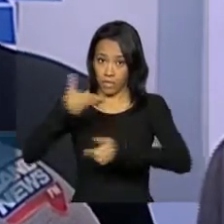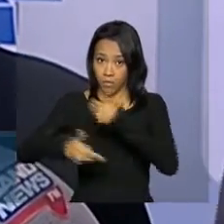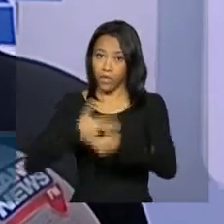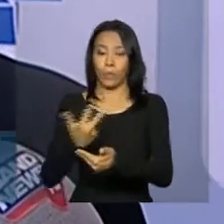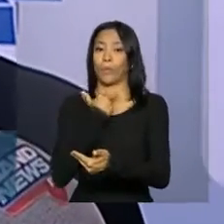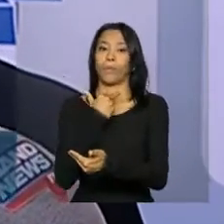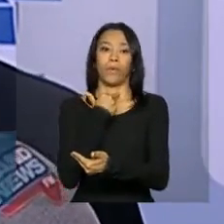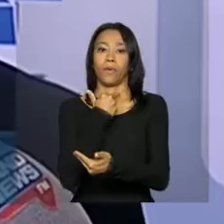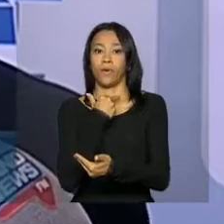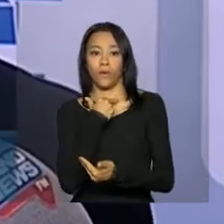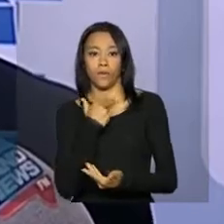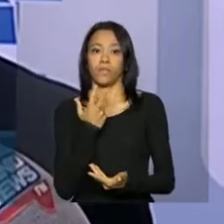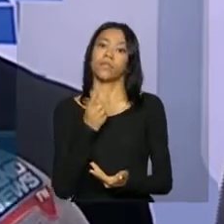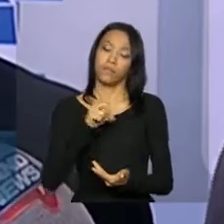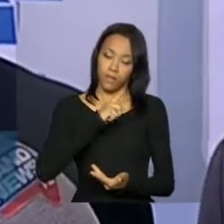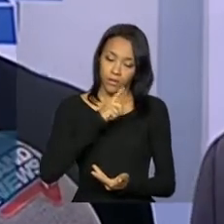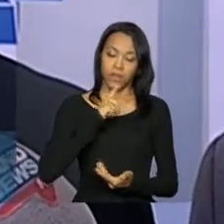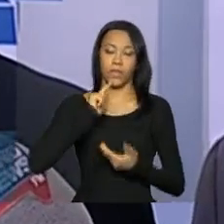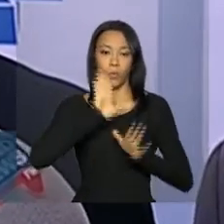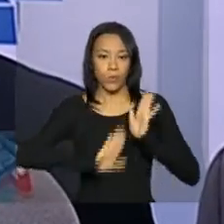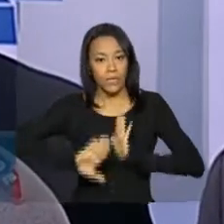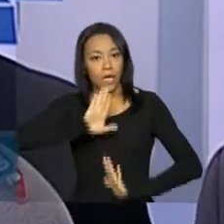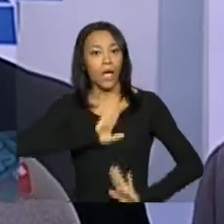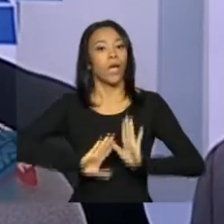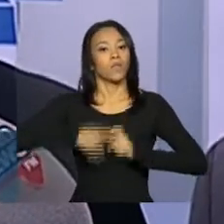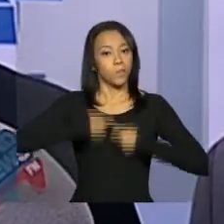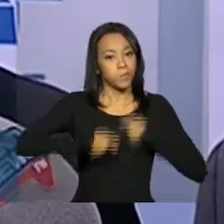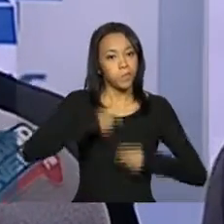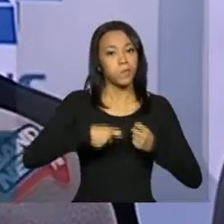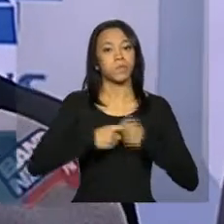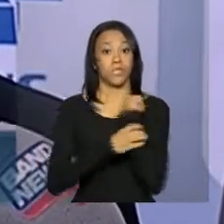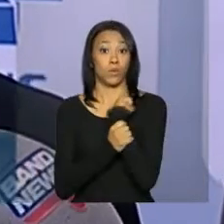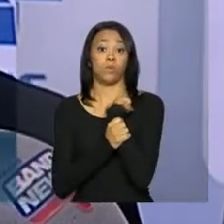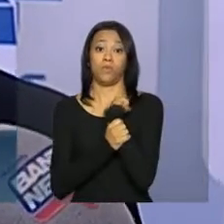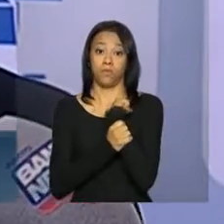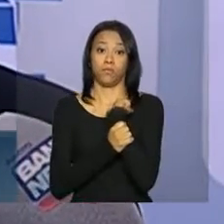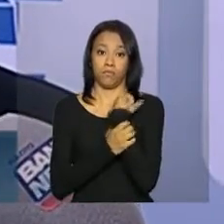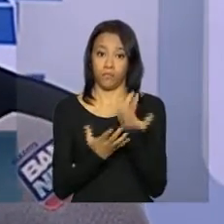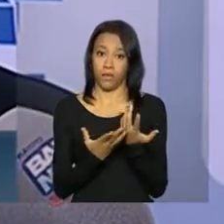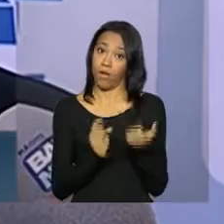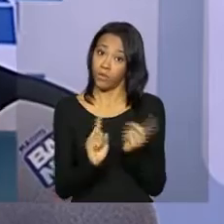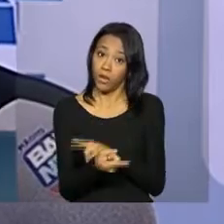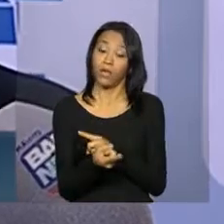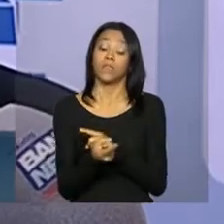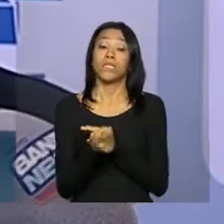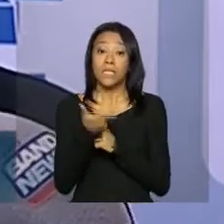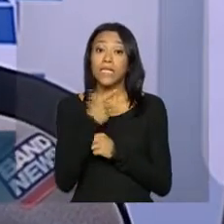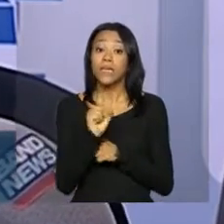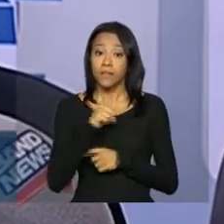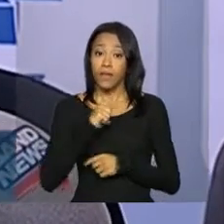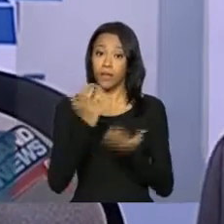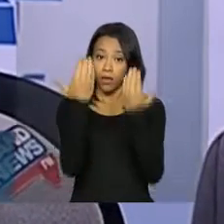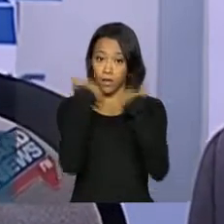deva ter os cuidados necessários de praticar o sexo seguro. Antes, pelo contrário, todo aquele que for